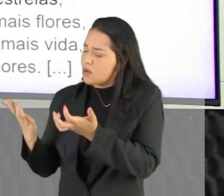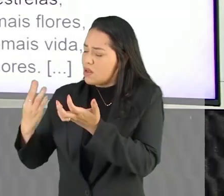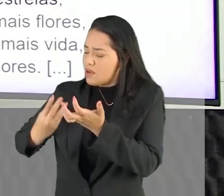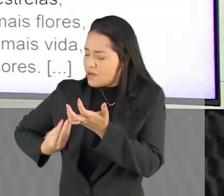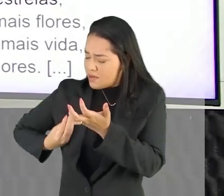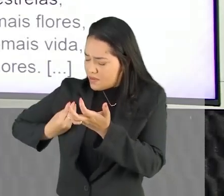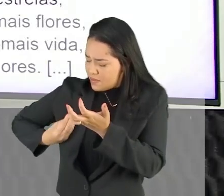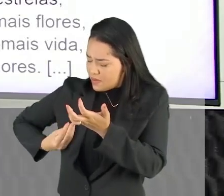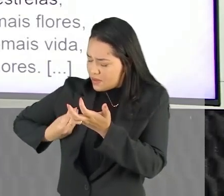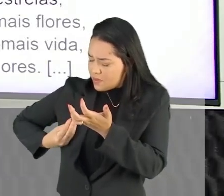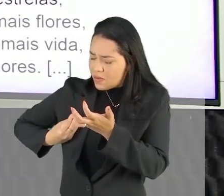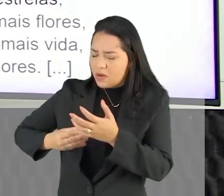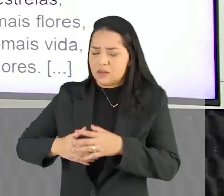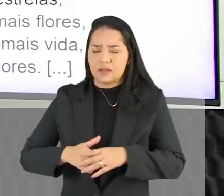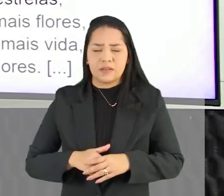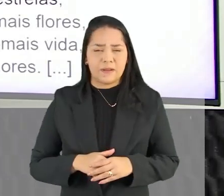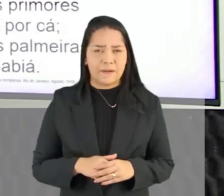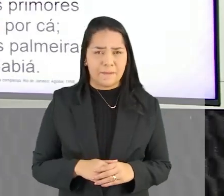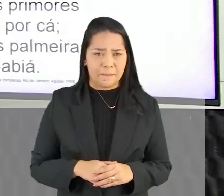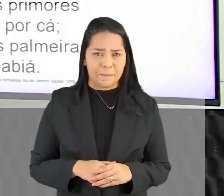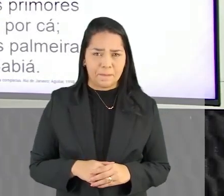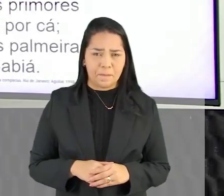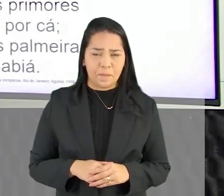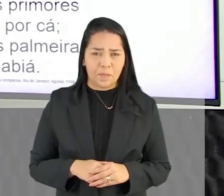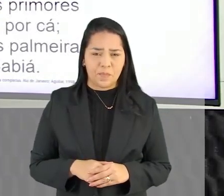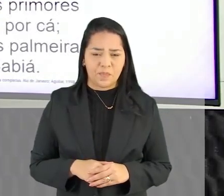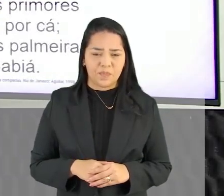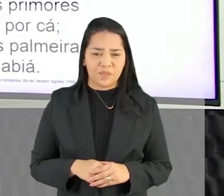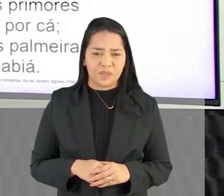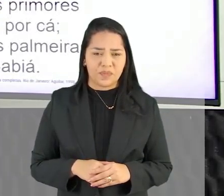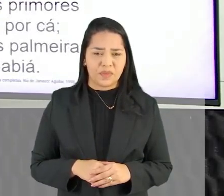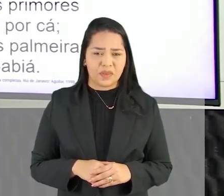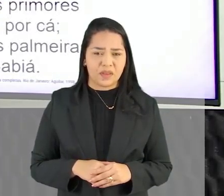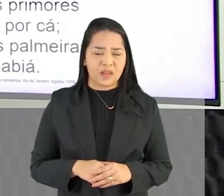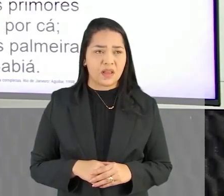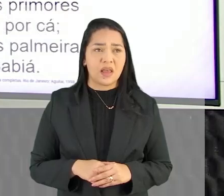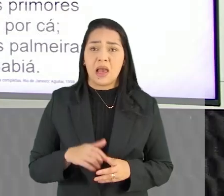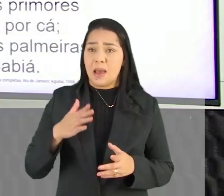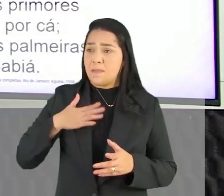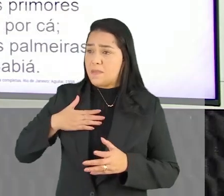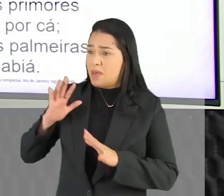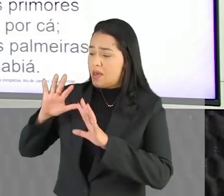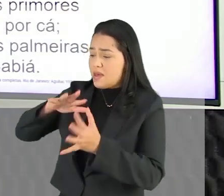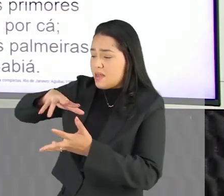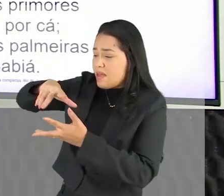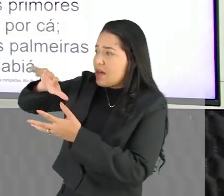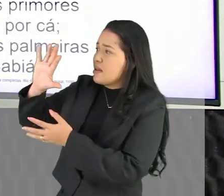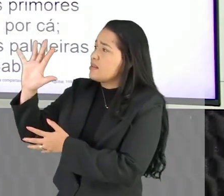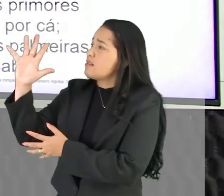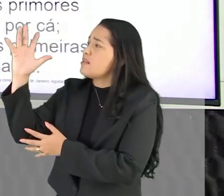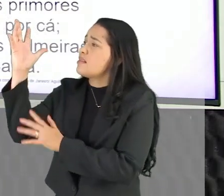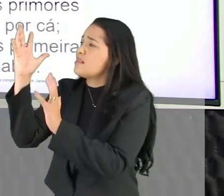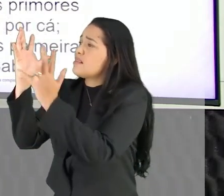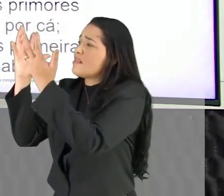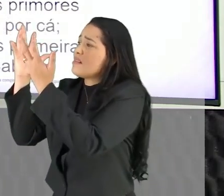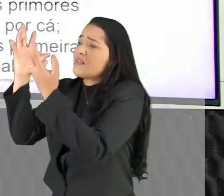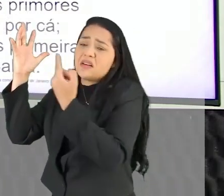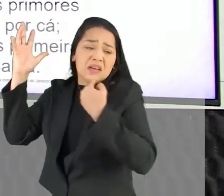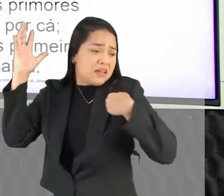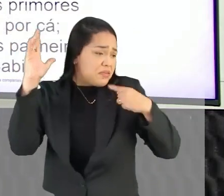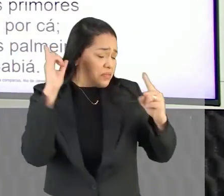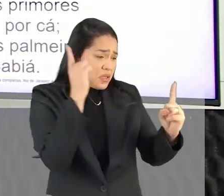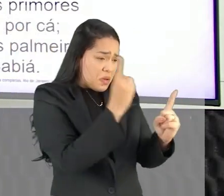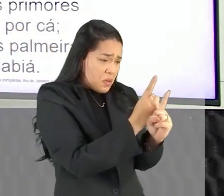vida mais amores. Minha terra tem primores, que tais não encontro eu cá,